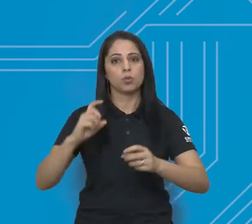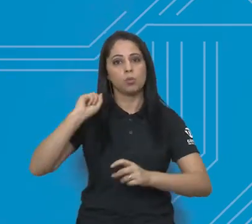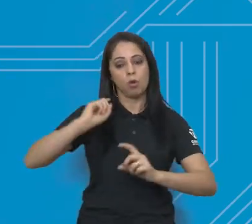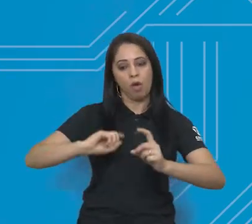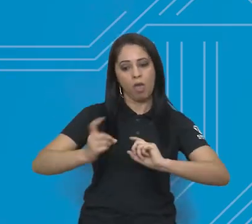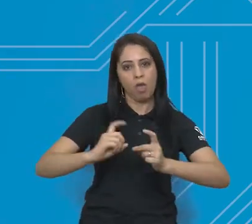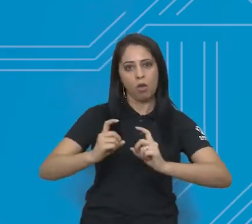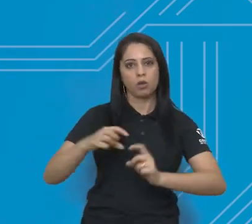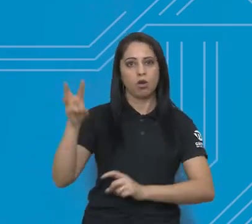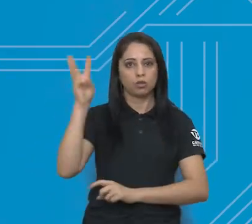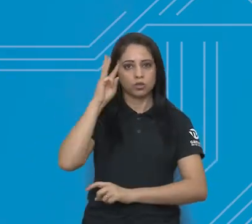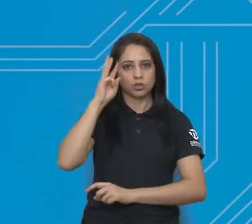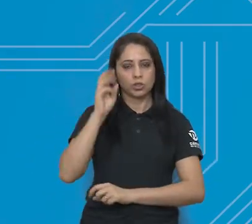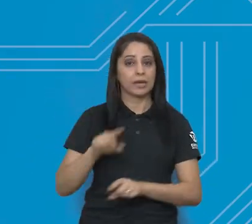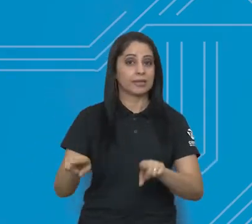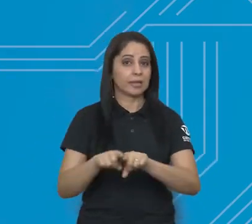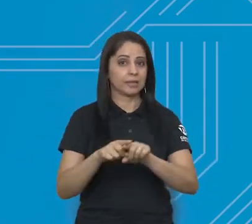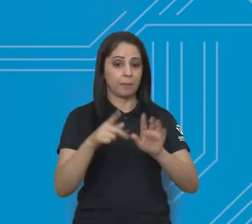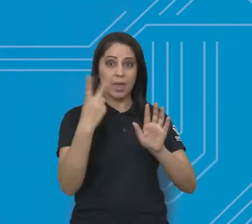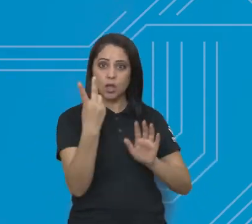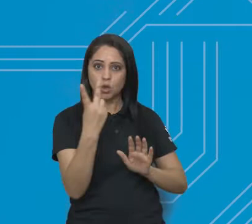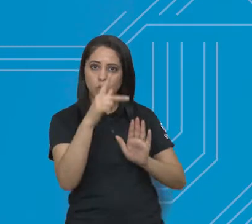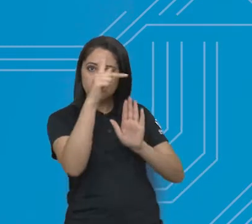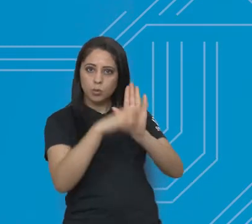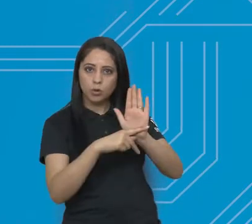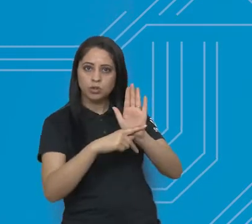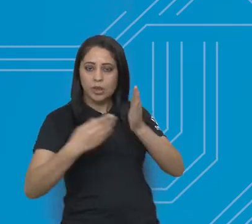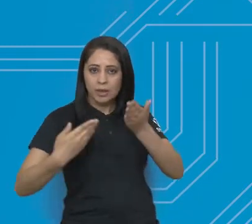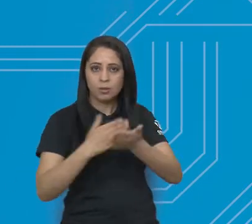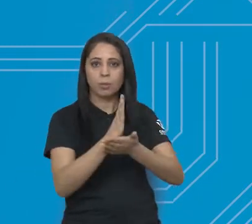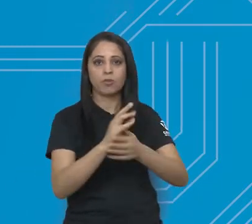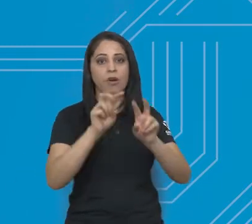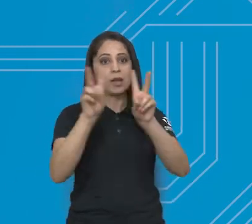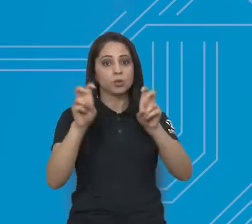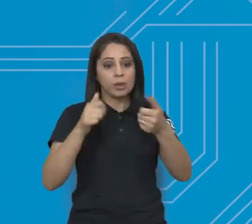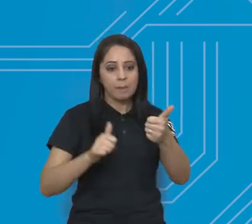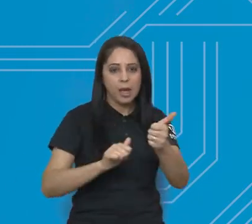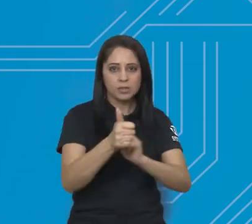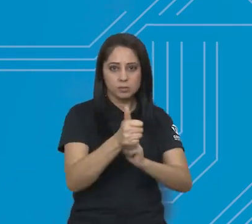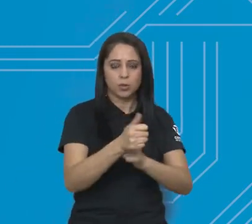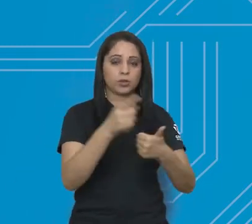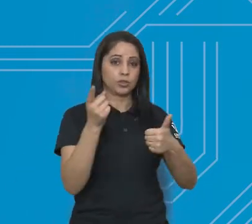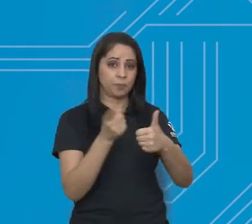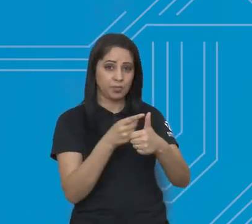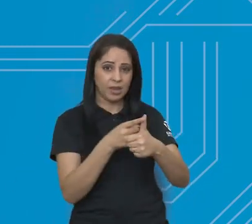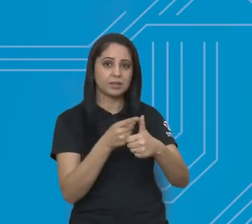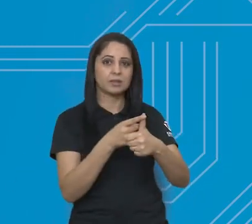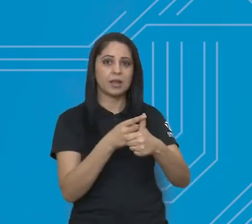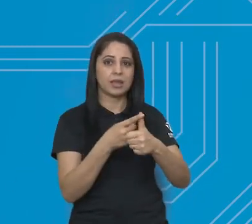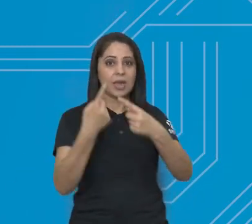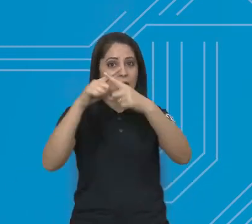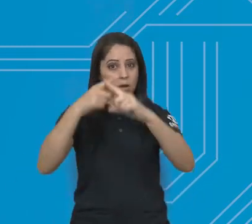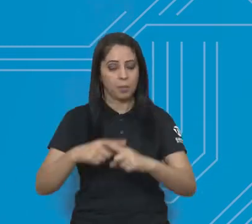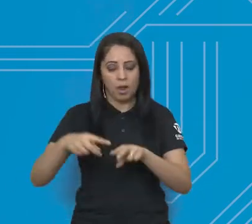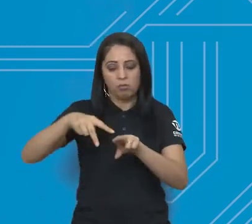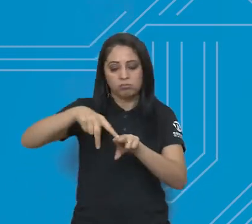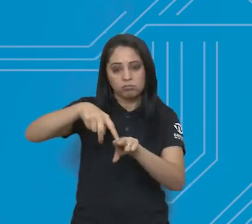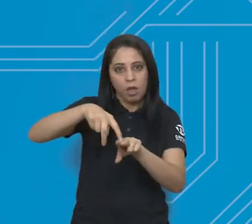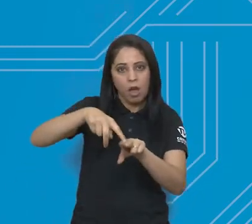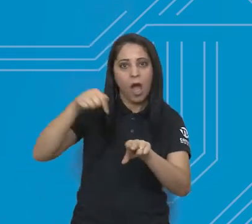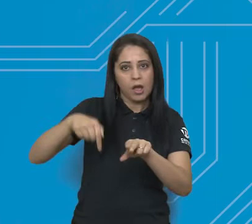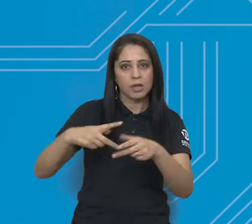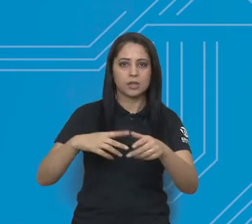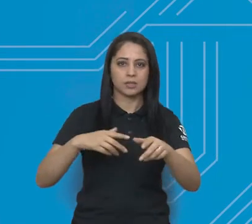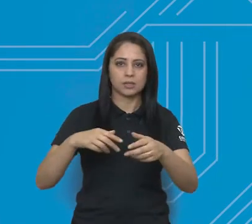de terça-feira. E também vamos falar de 2 projetos de lei aprovados na área do esporte. Um deles pretende criar um campeonato